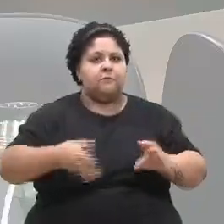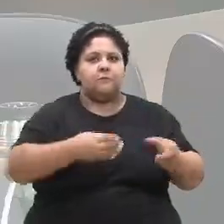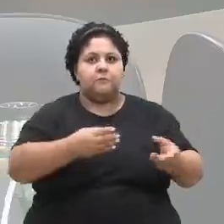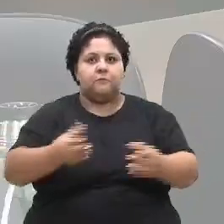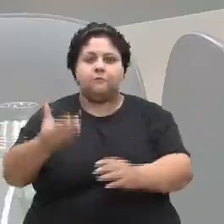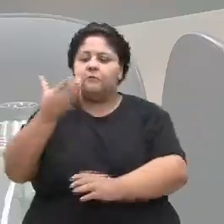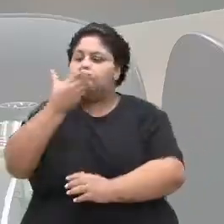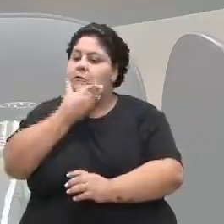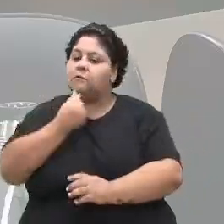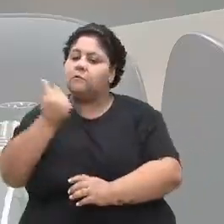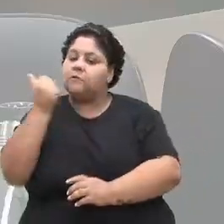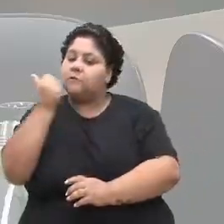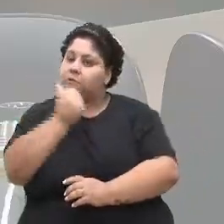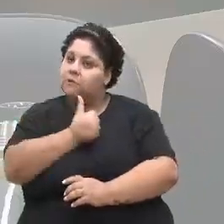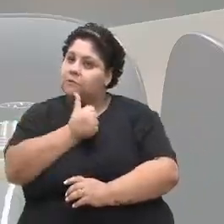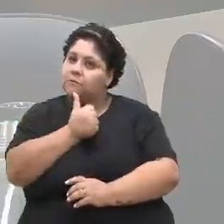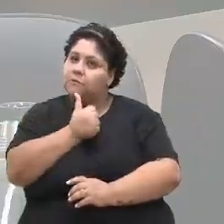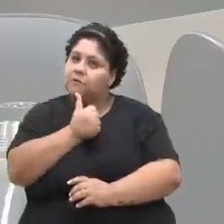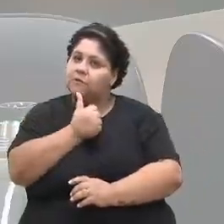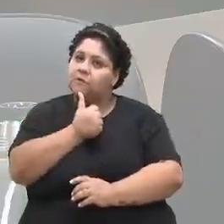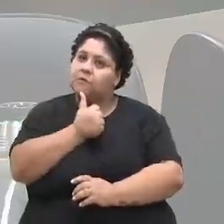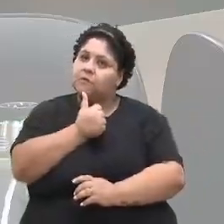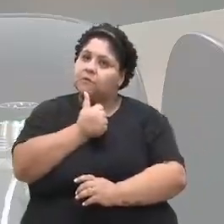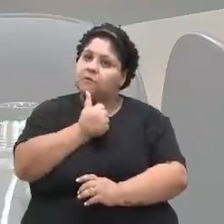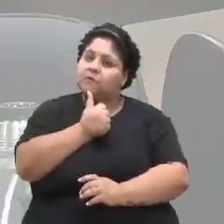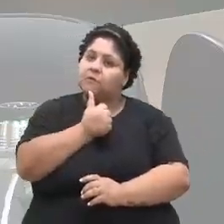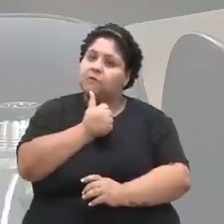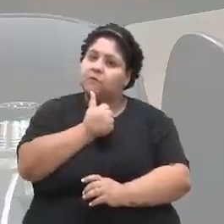marido procura, vou lá na cidade porque ela está mais